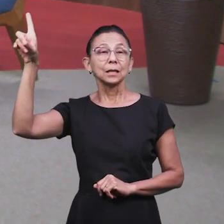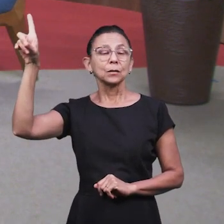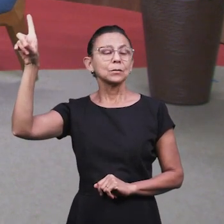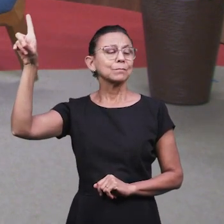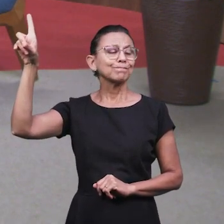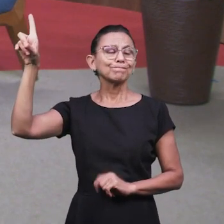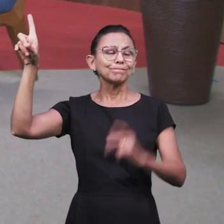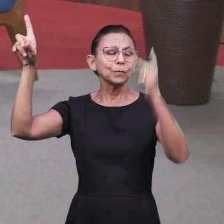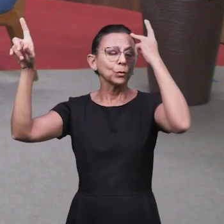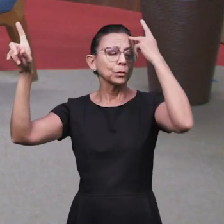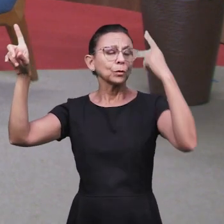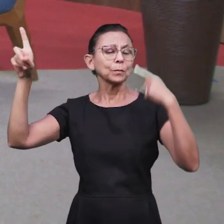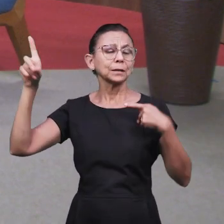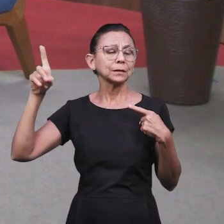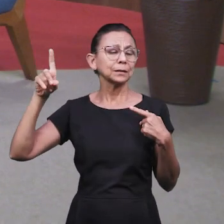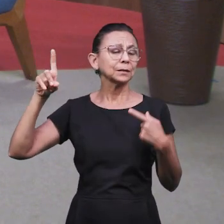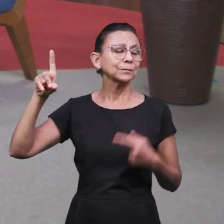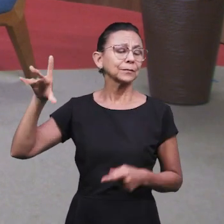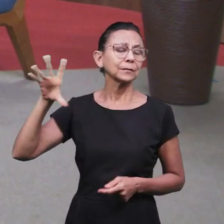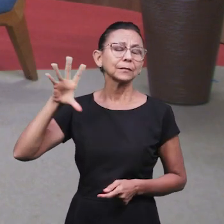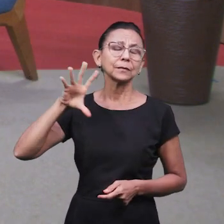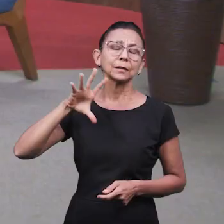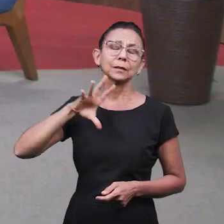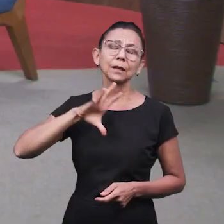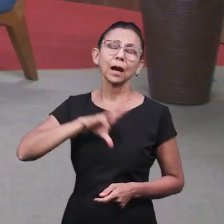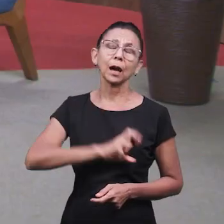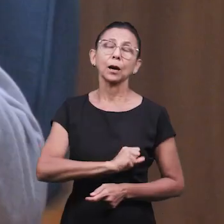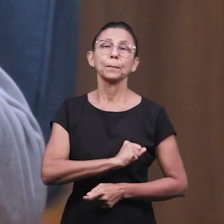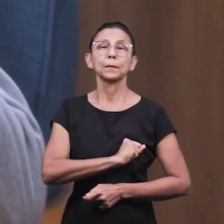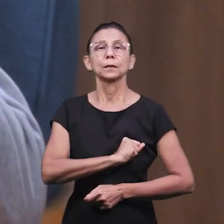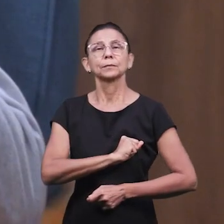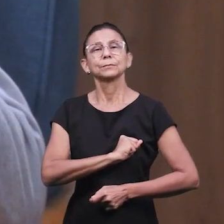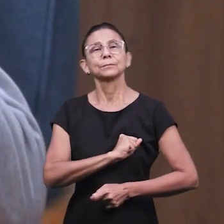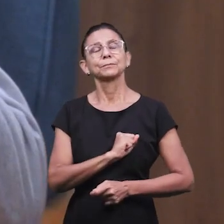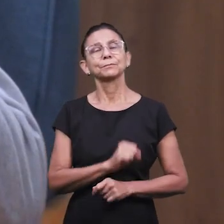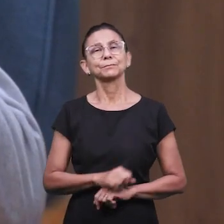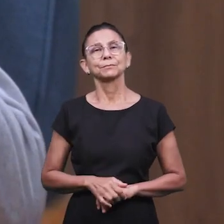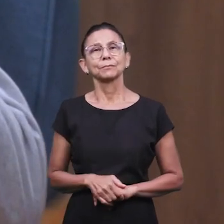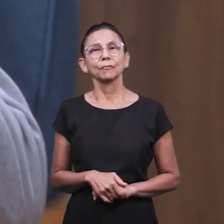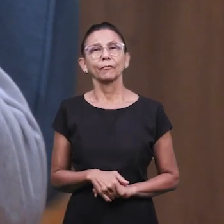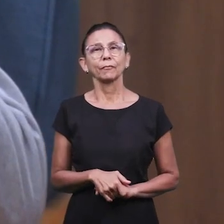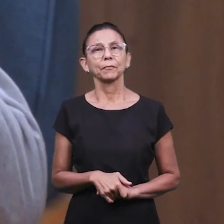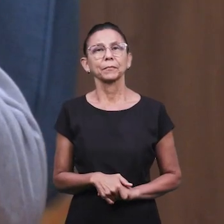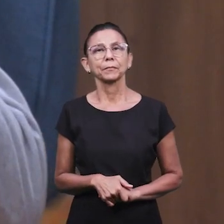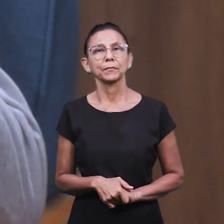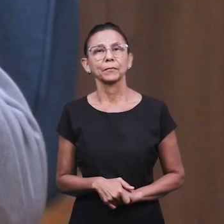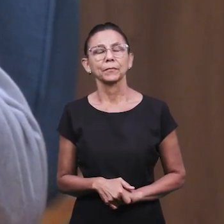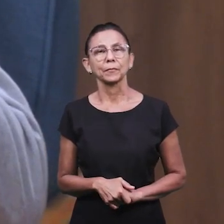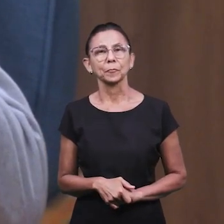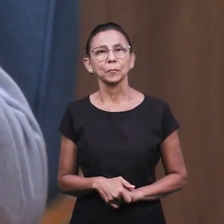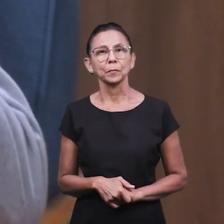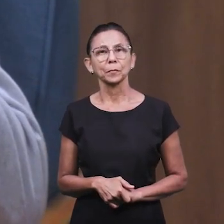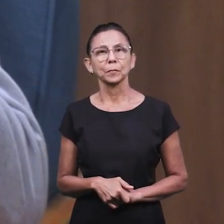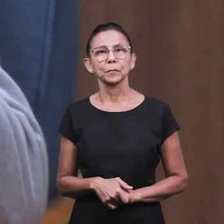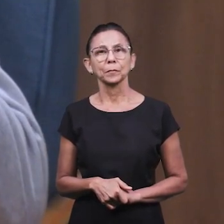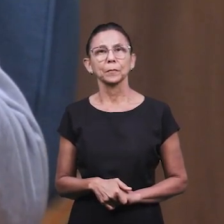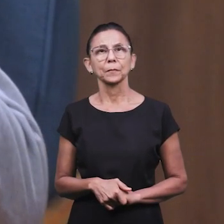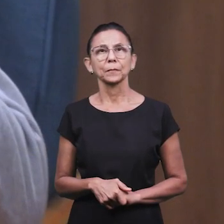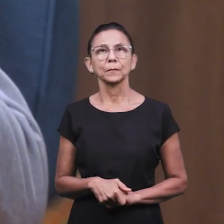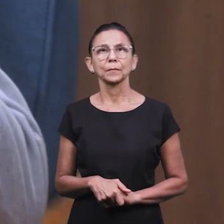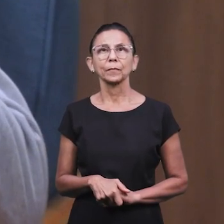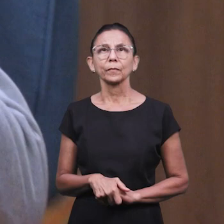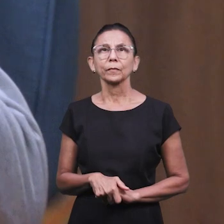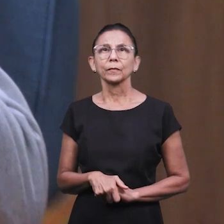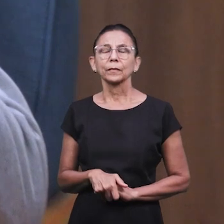tal maneira. Então, o apóstolo João, inspirado pelo